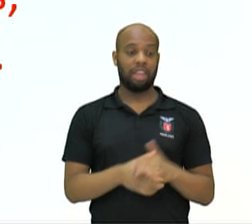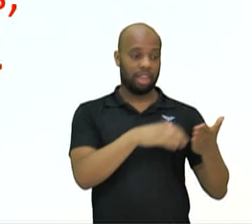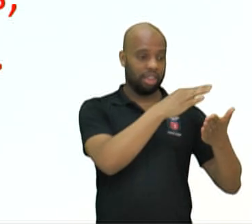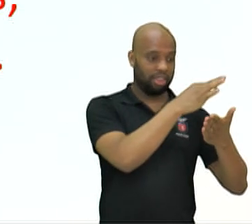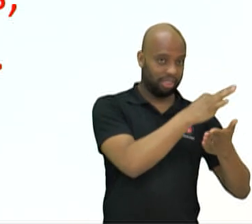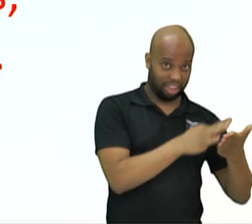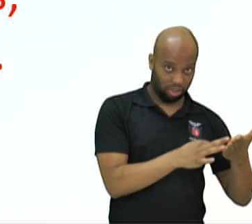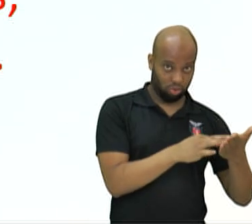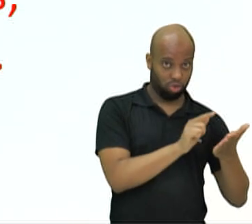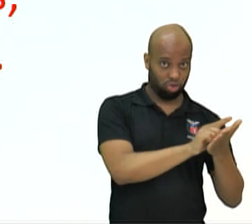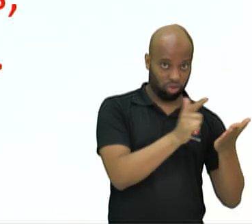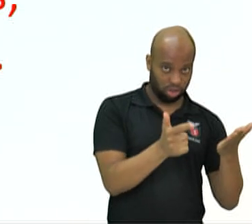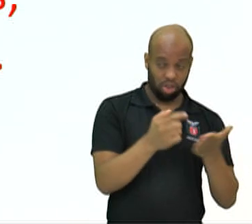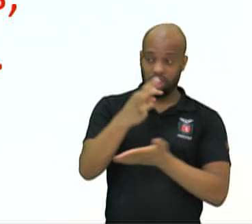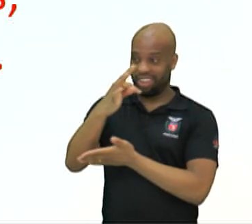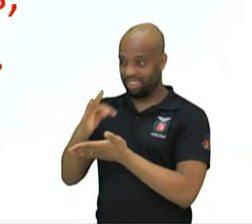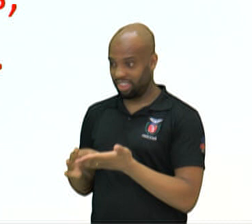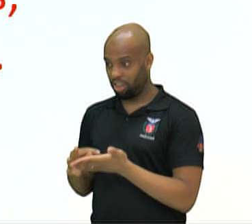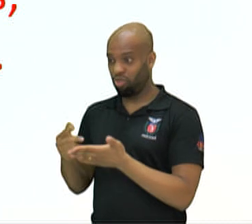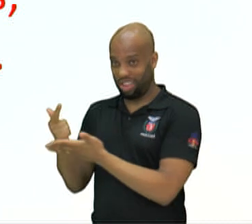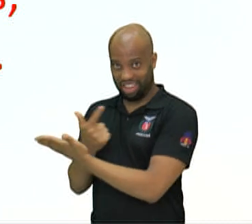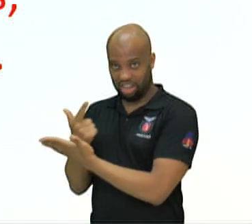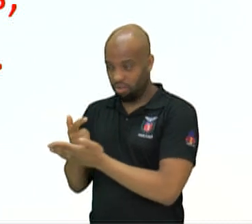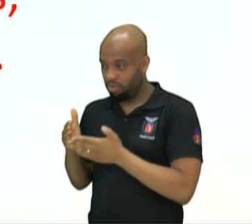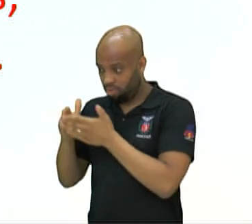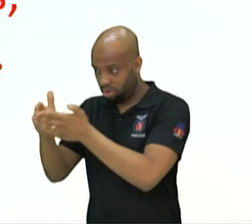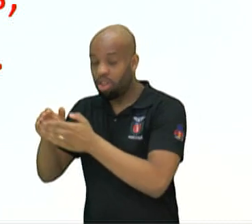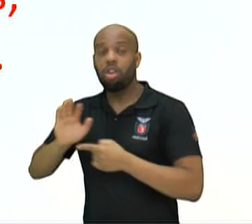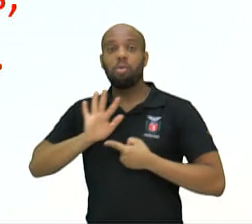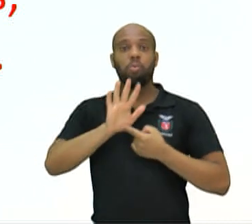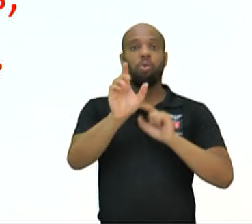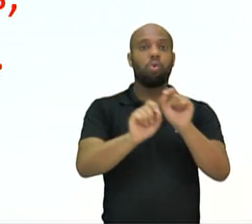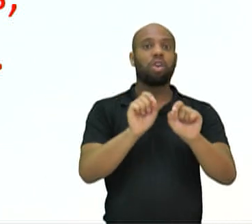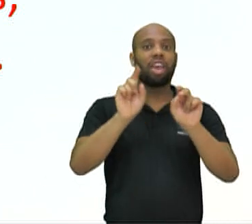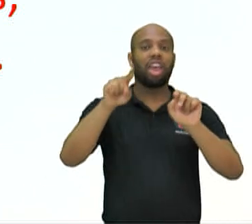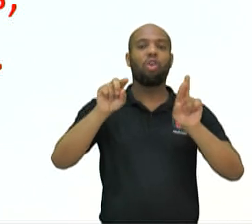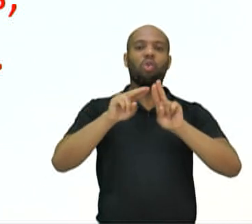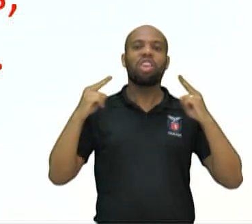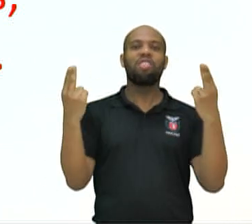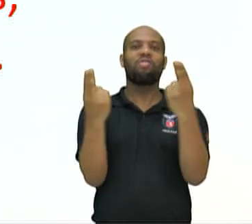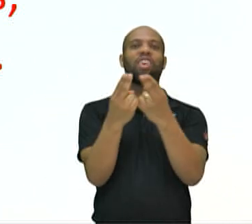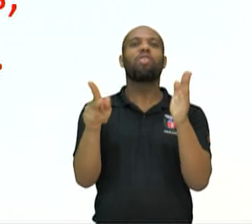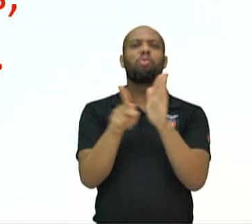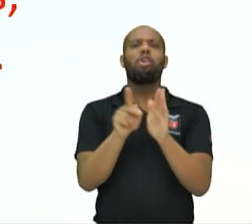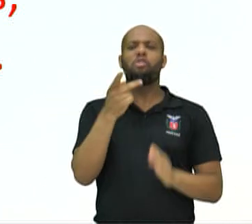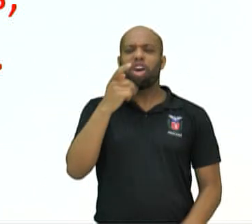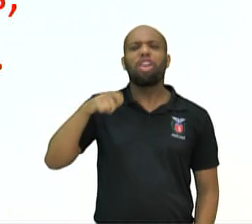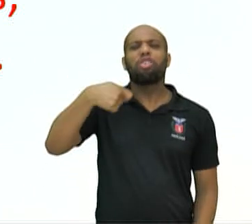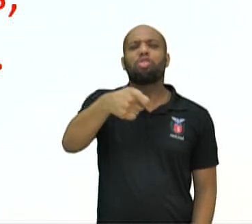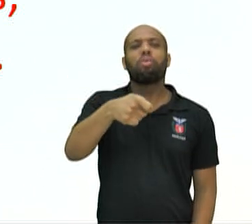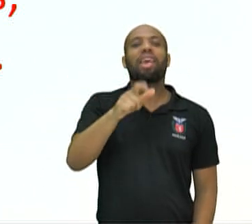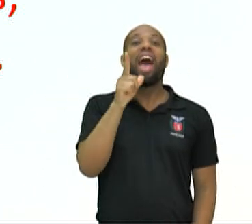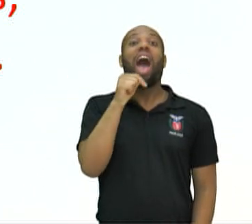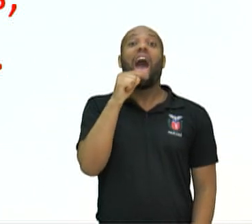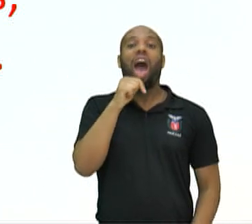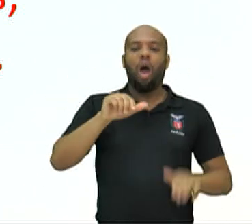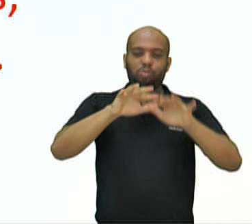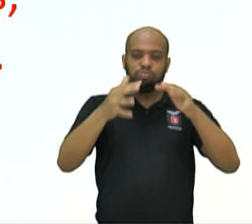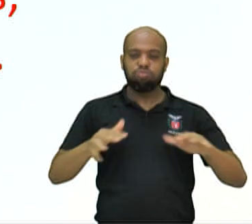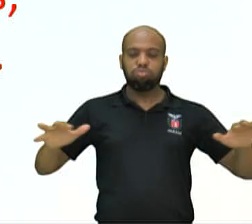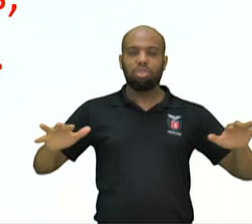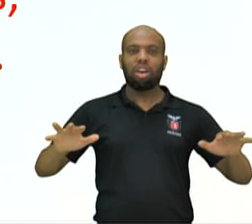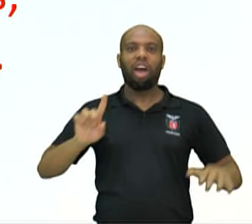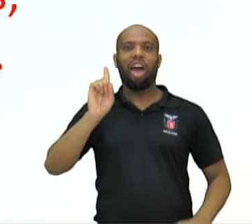Ambos abordam o quê? O universo das águas, fazem referência à